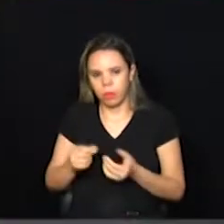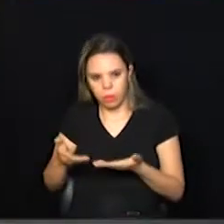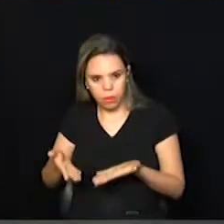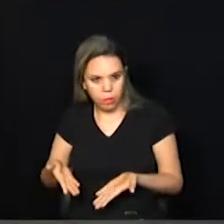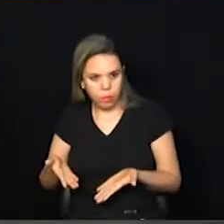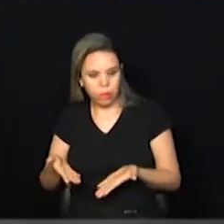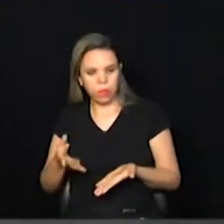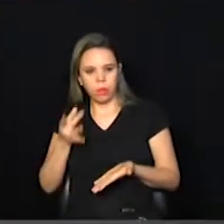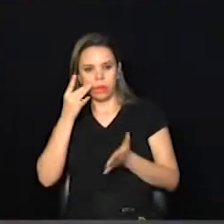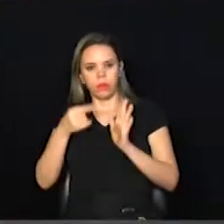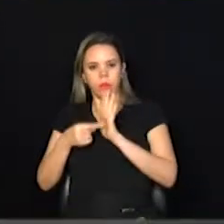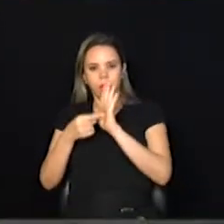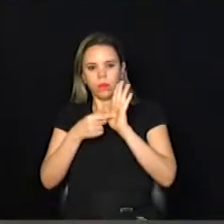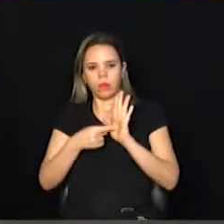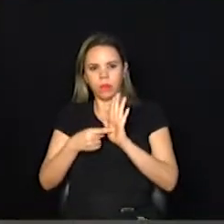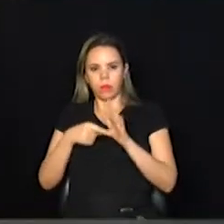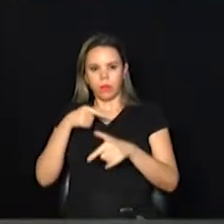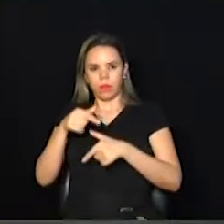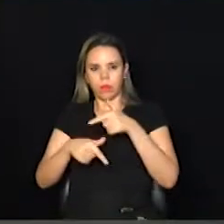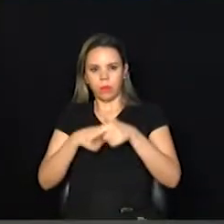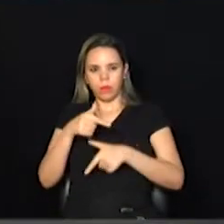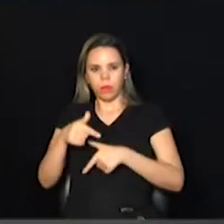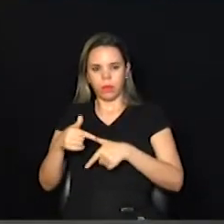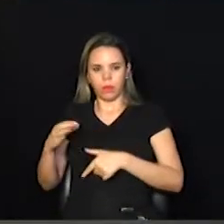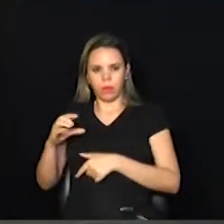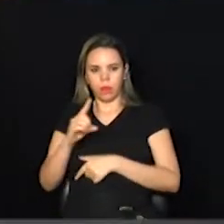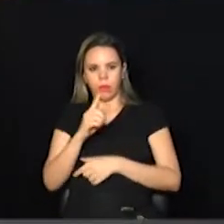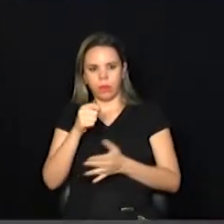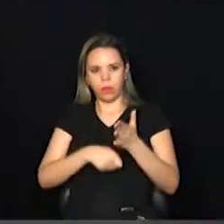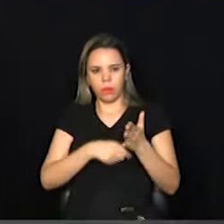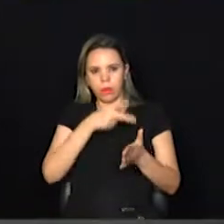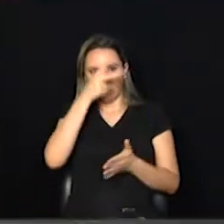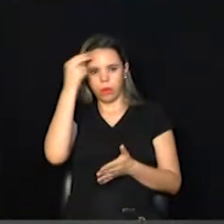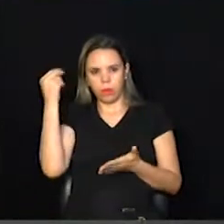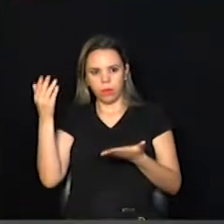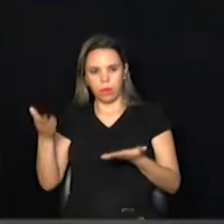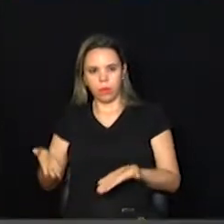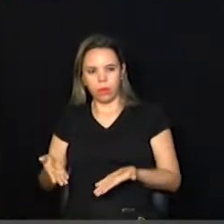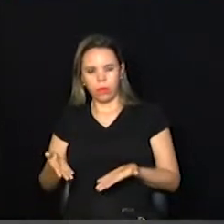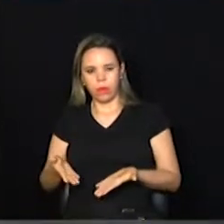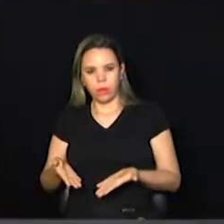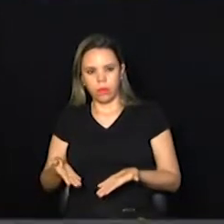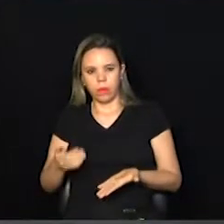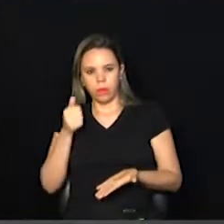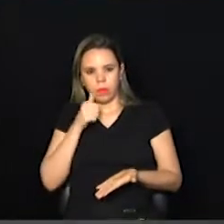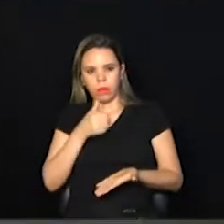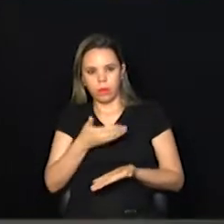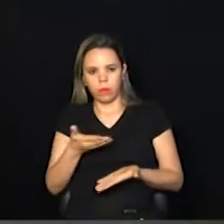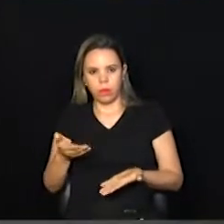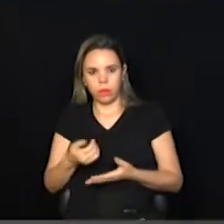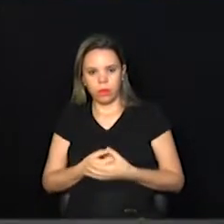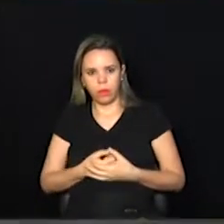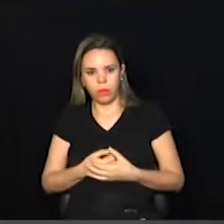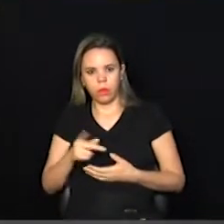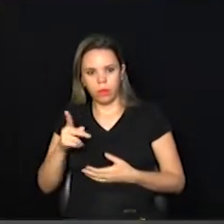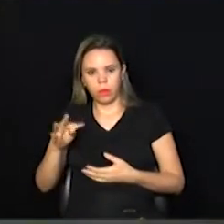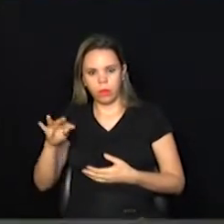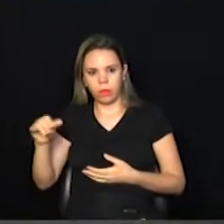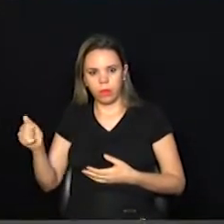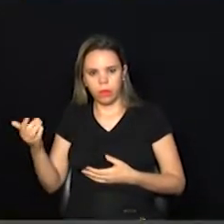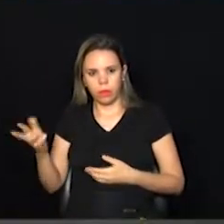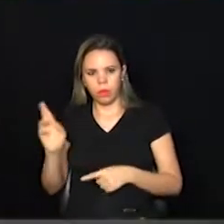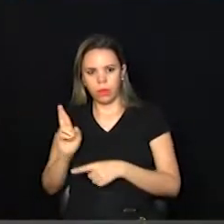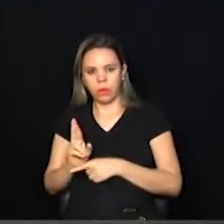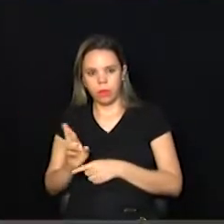uma apresentação do trabalho como coordenadora de políticas públicas para a mulher, e a Patrícia Tocco,